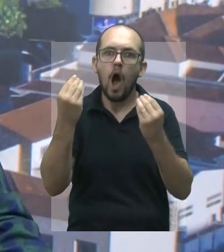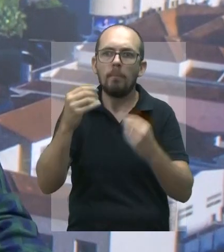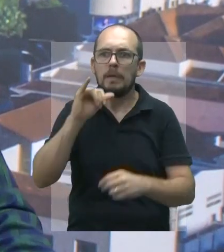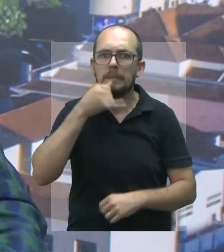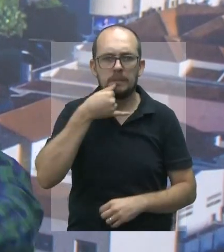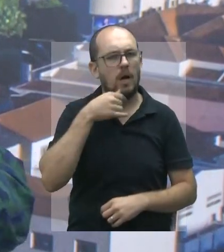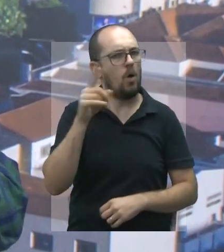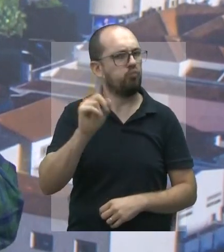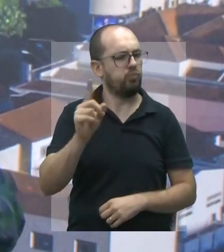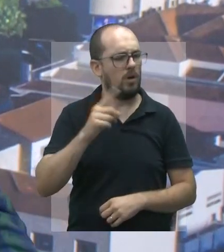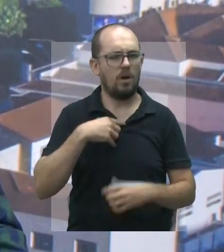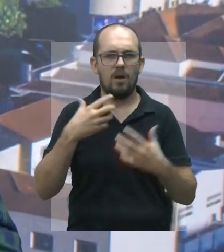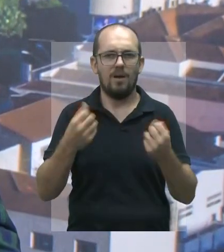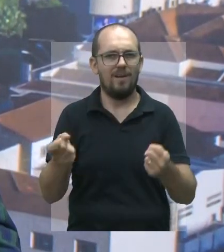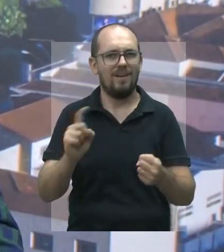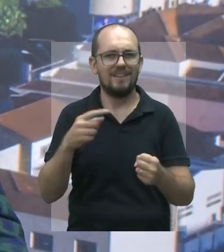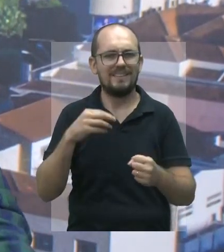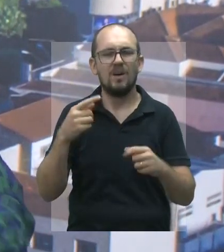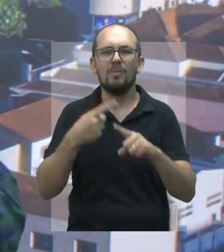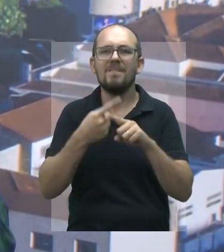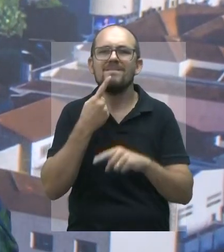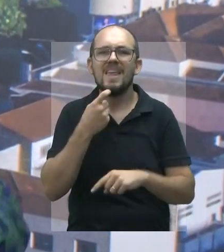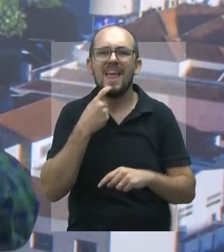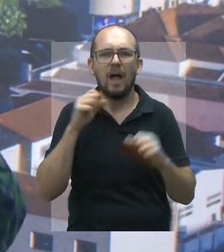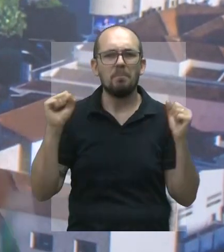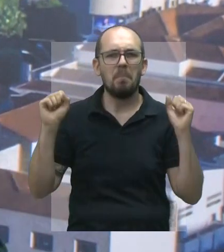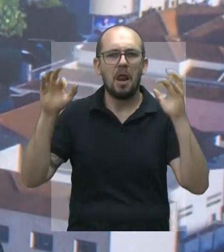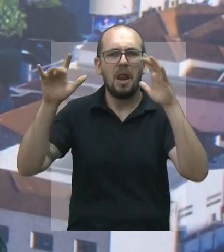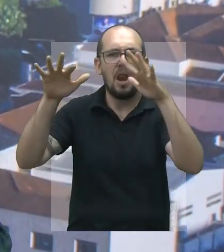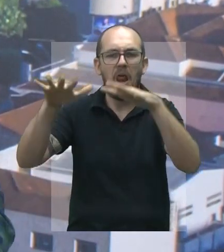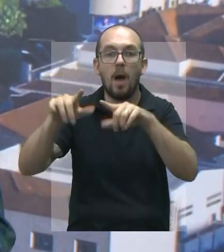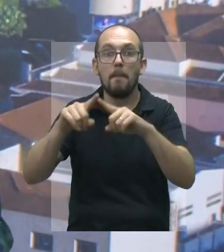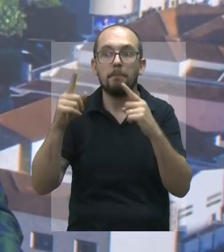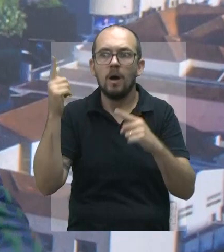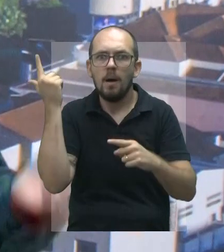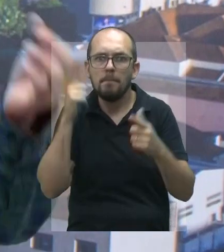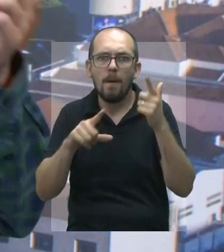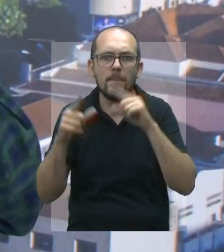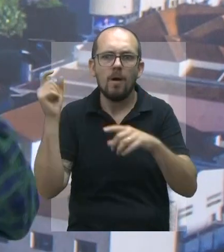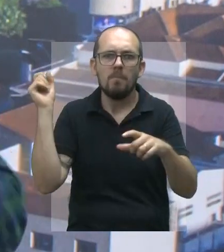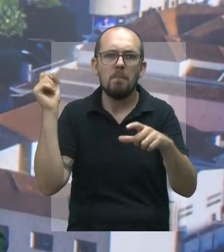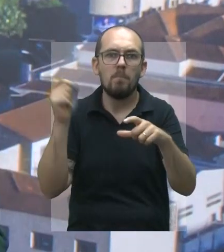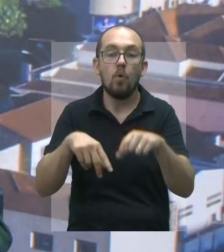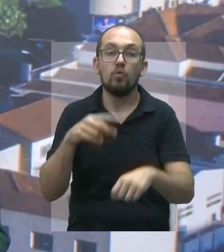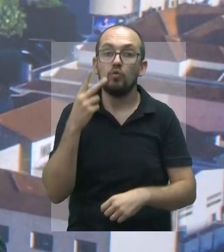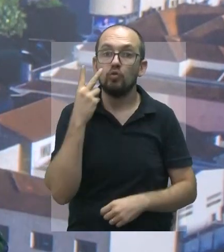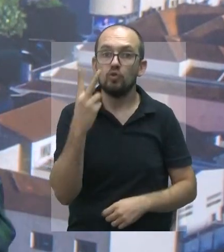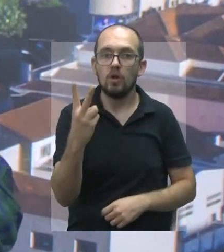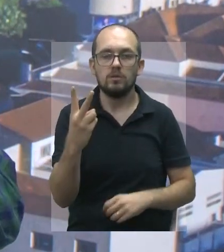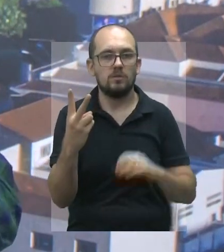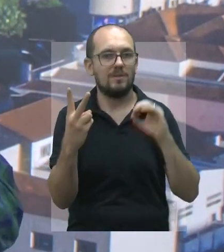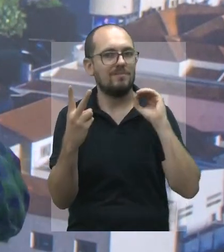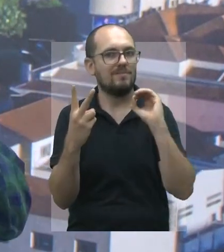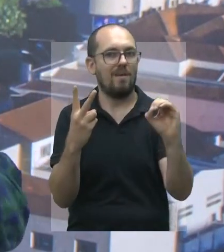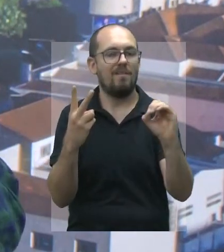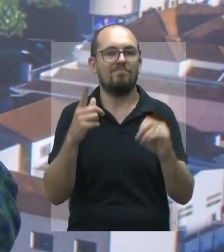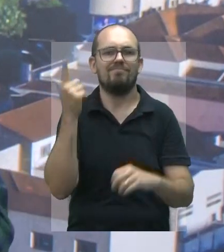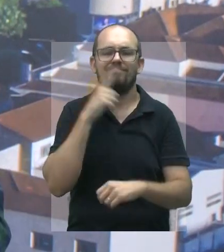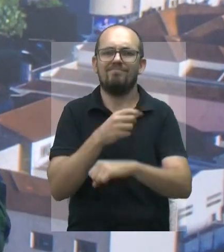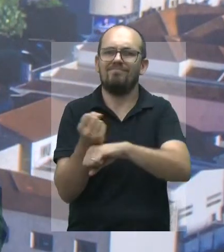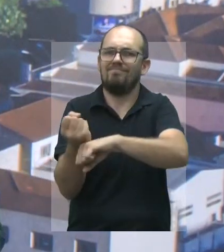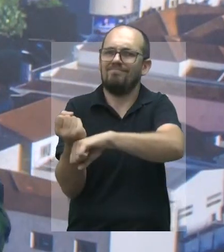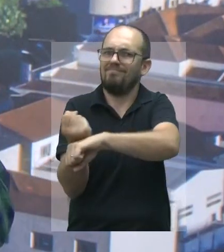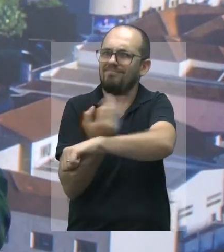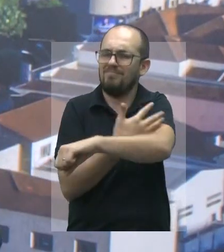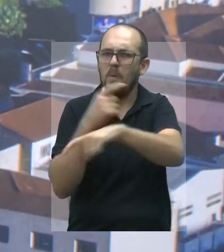jauenses aí que estavam em pleno feriado, mas deu tudo certo, o 15 ganhou por 2-0 num jogo